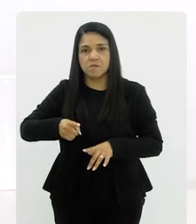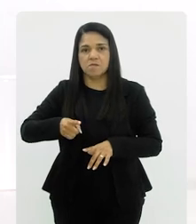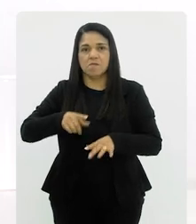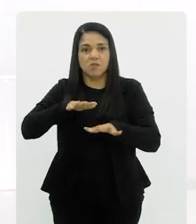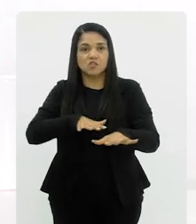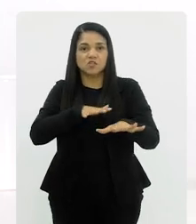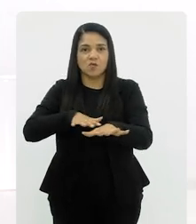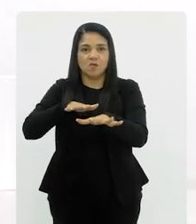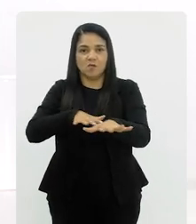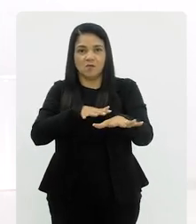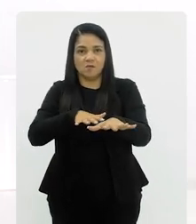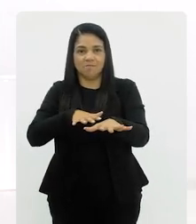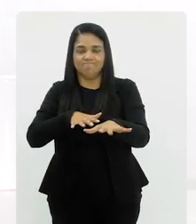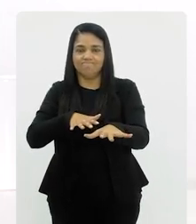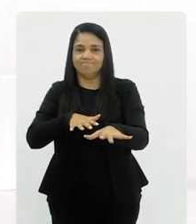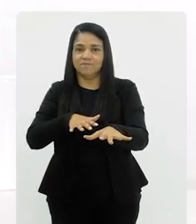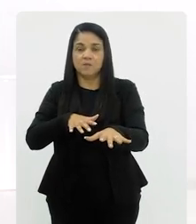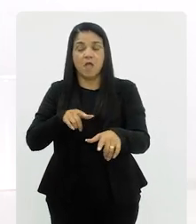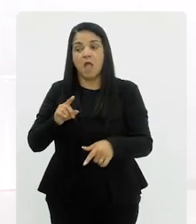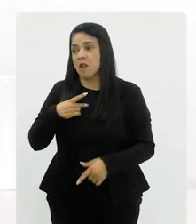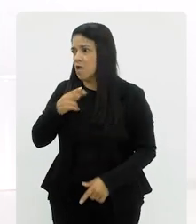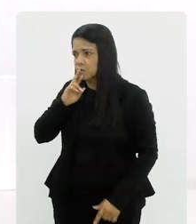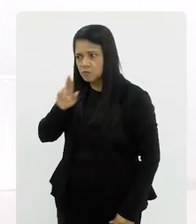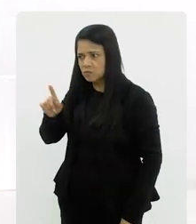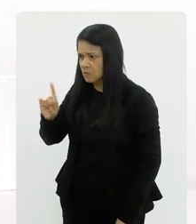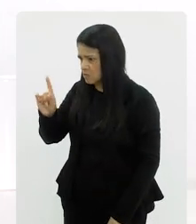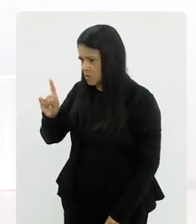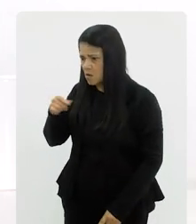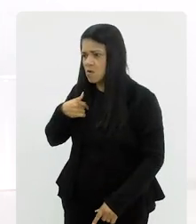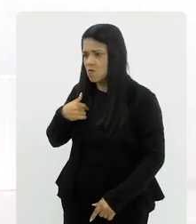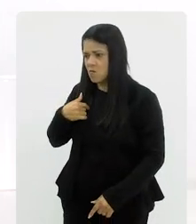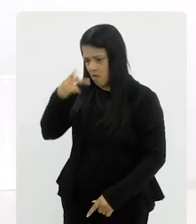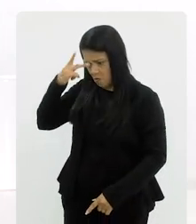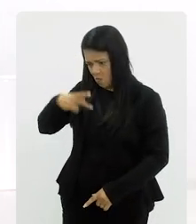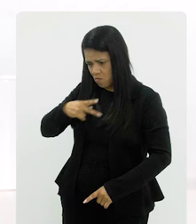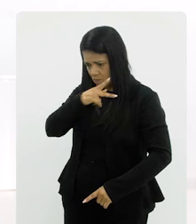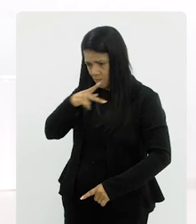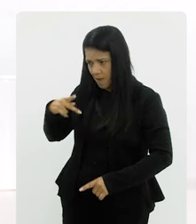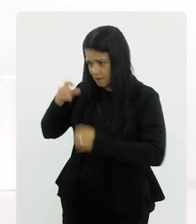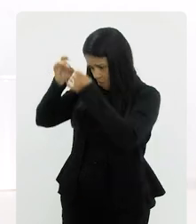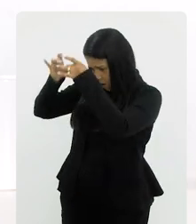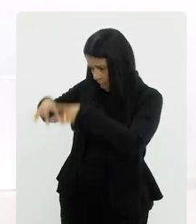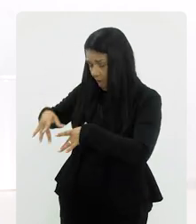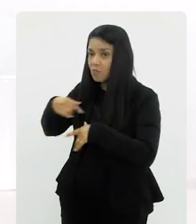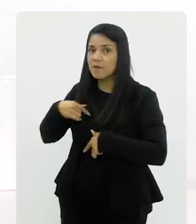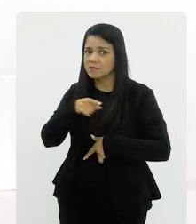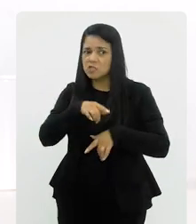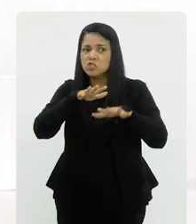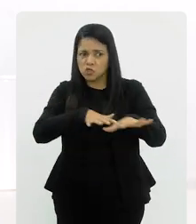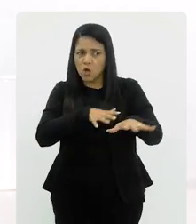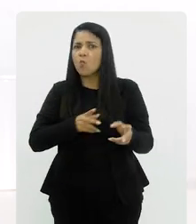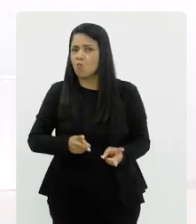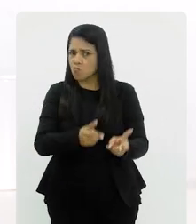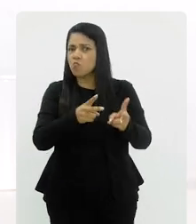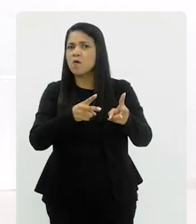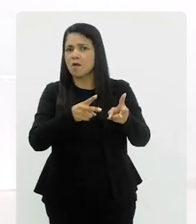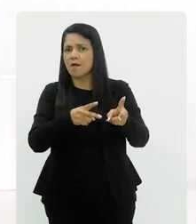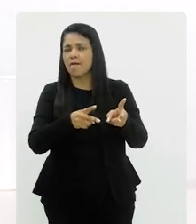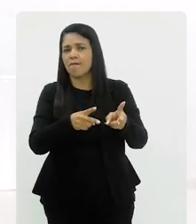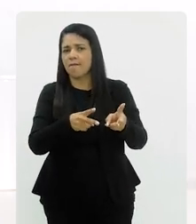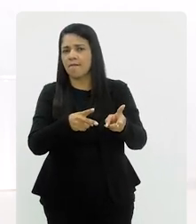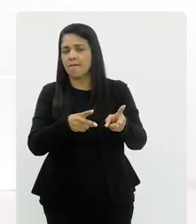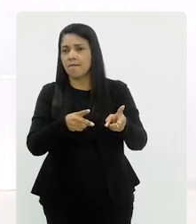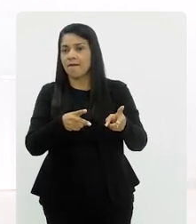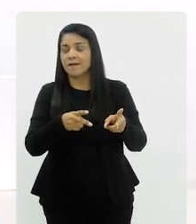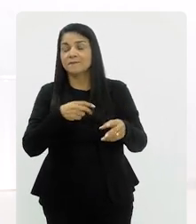proibir a escola de desfilar. Olha. E ele falou, não, a escola não vai deixar de desfilar. Eu saio de padre, mas a escola não deixa de desfilar. Aí ele